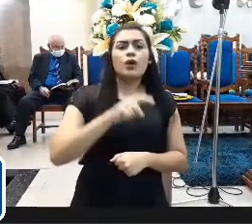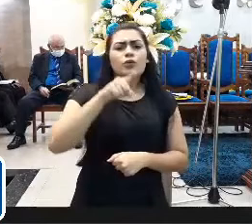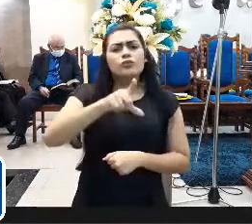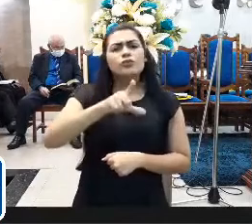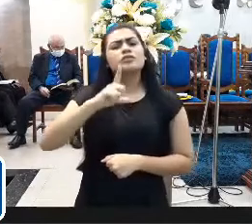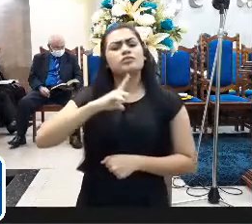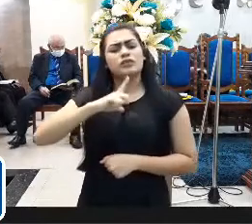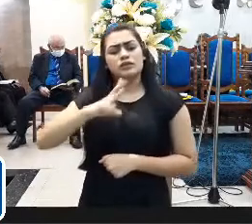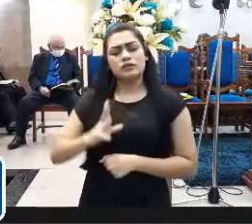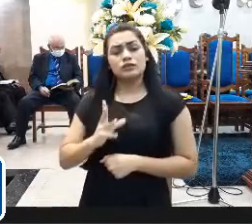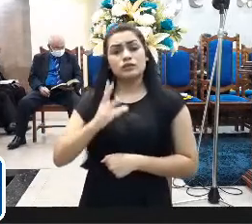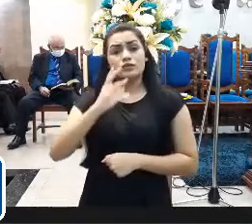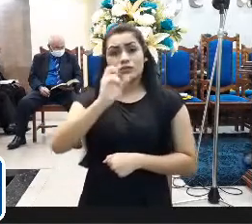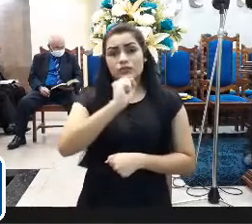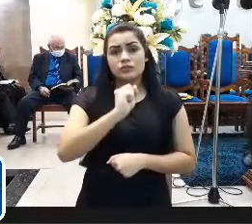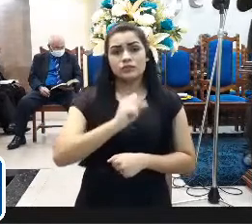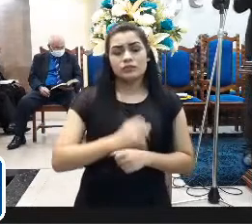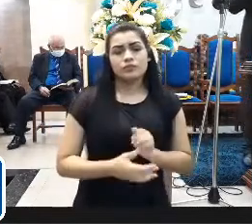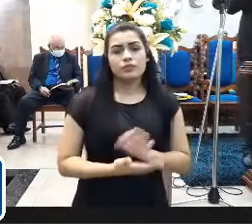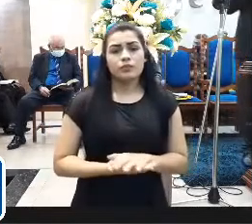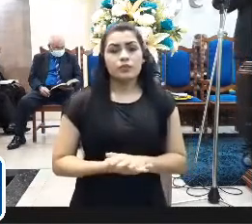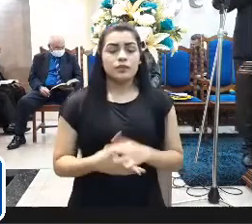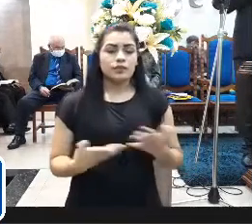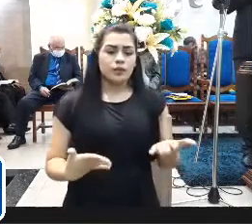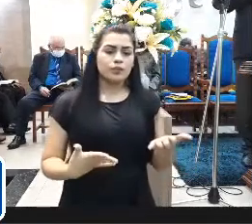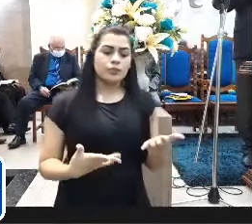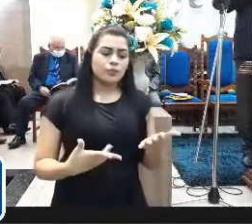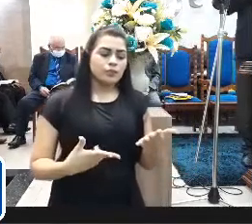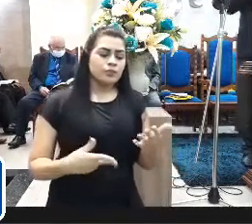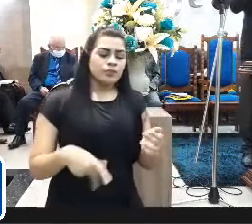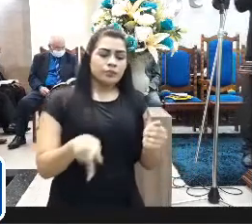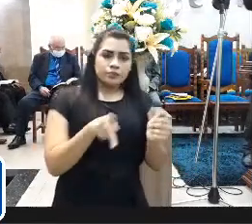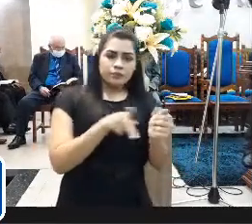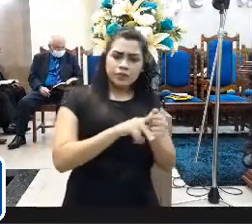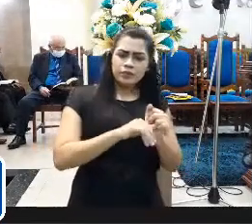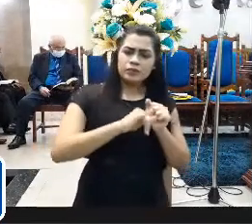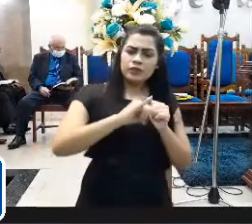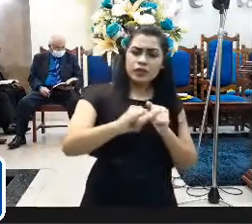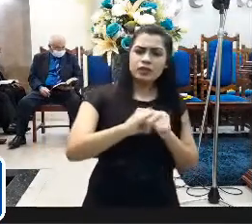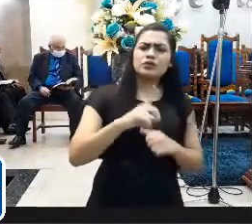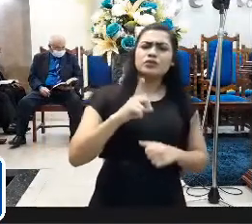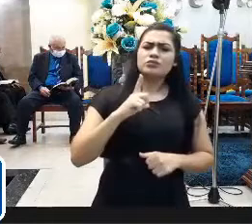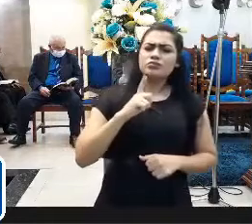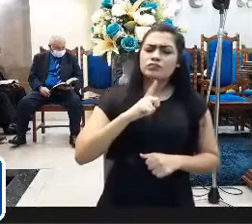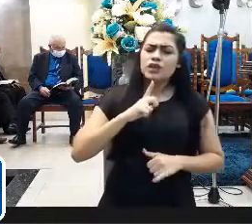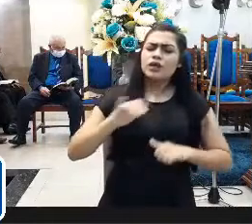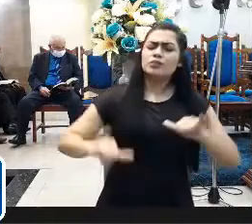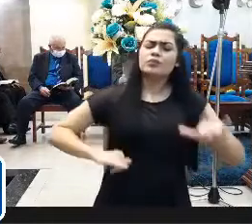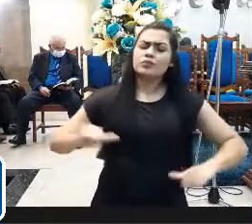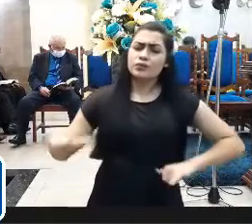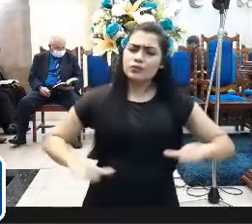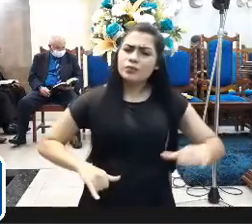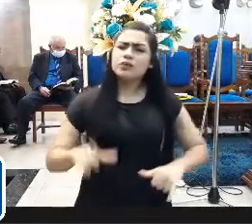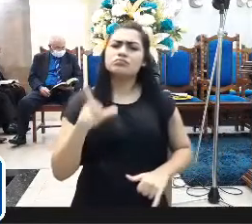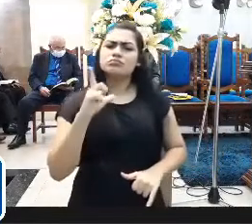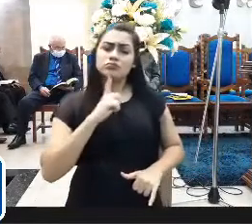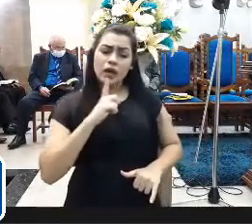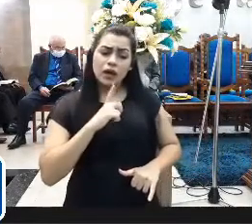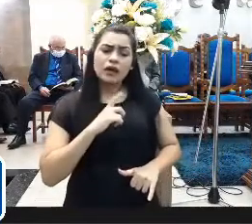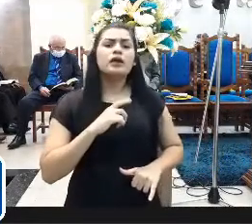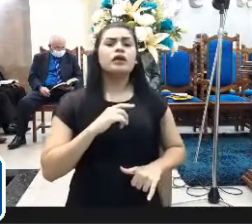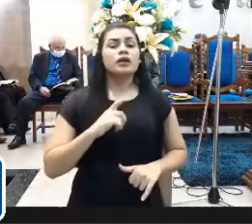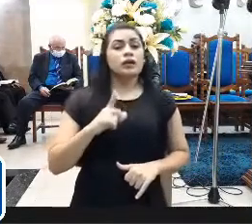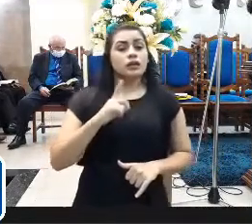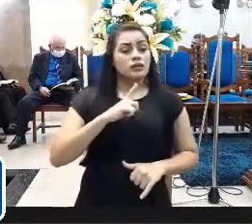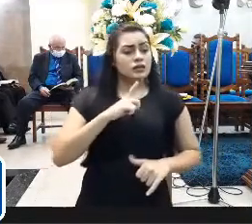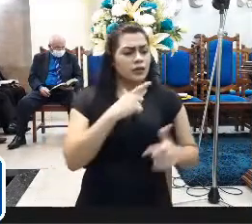Você tem a salvação. Aí Pedro vai nos confortando. Tem luta? Tem prova? Tem sofrimento? Tem. Ele